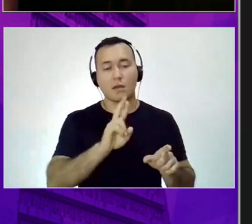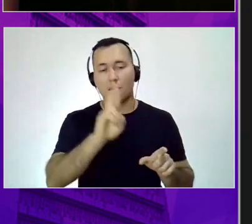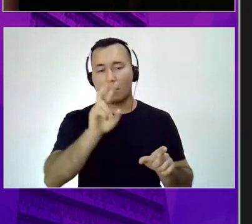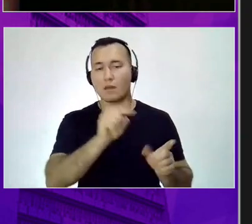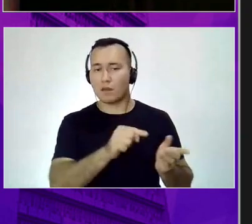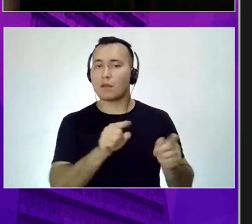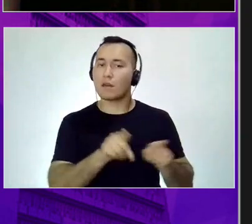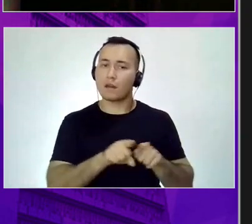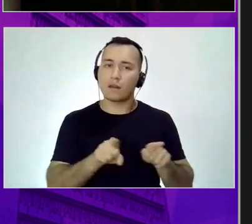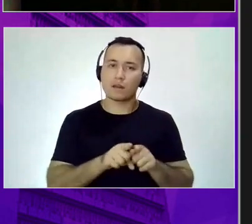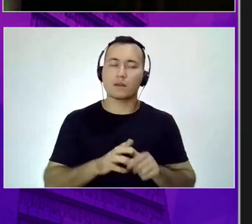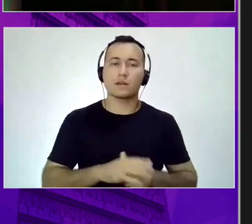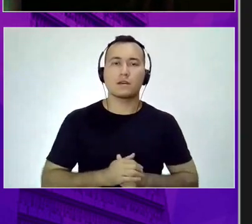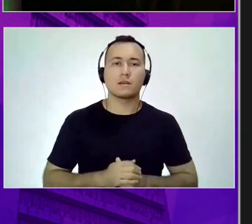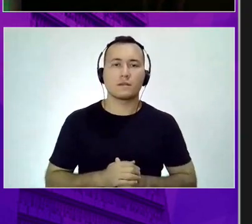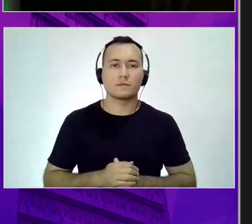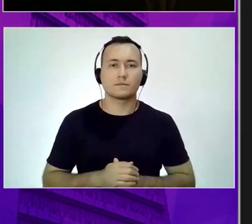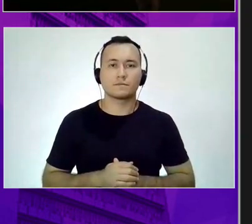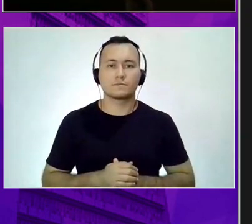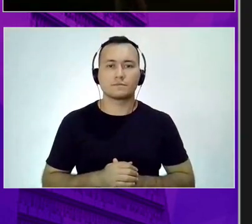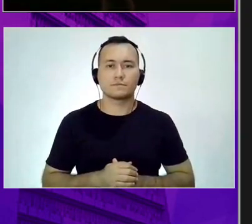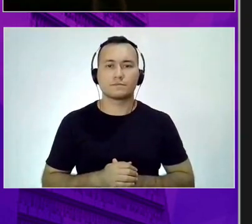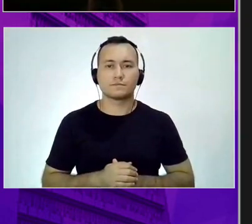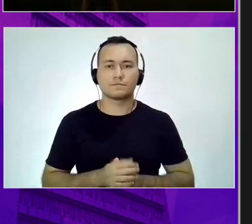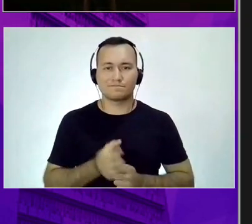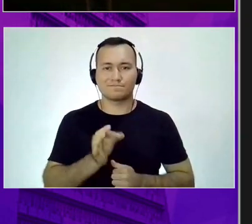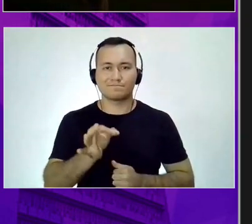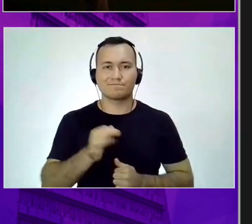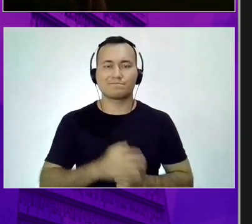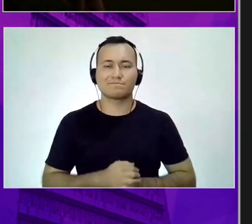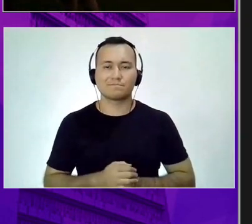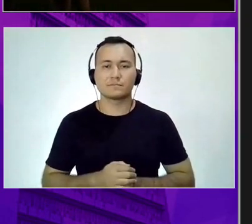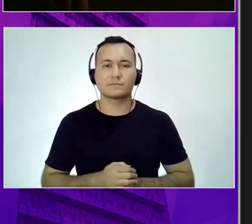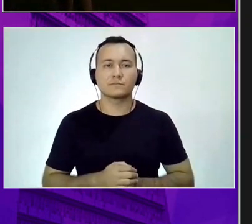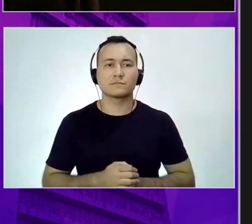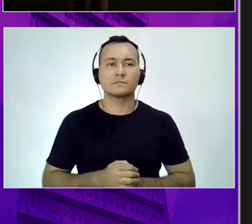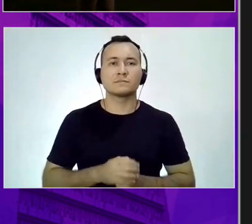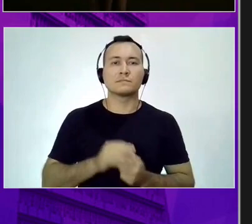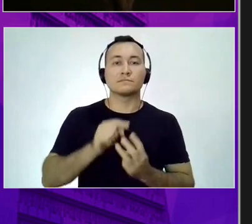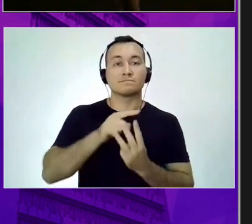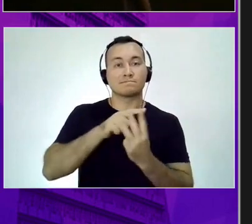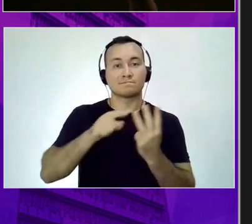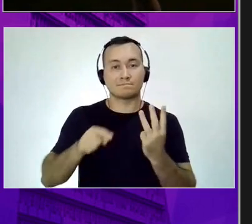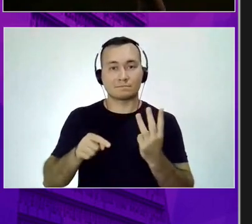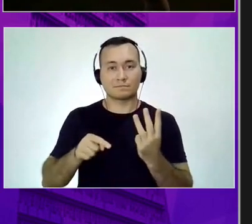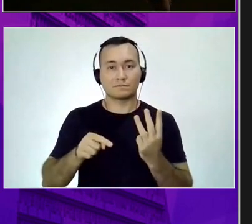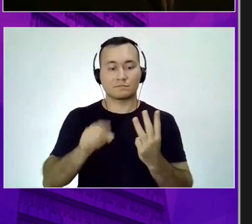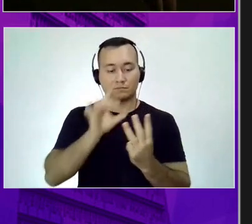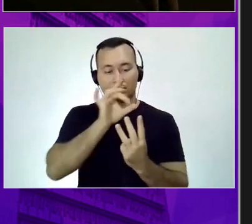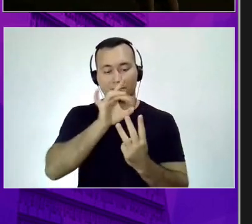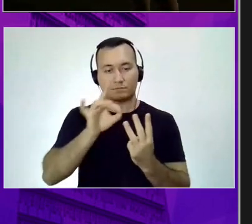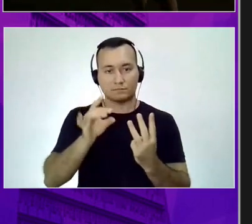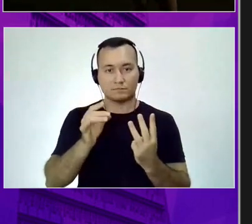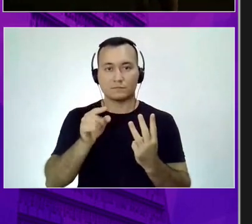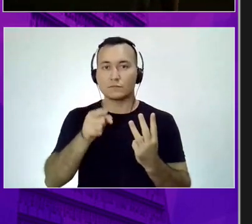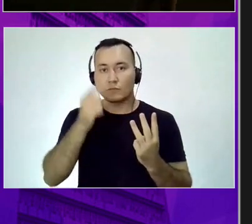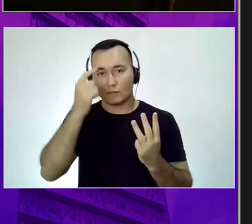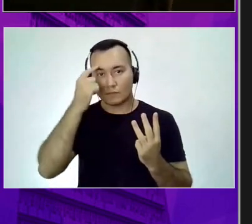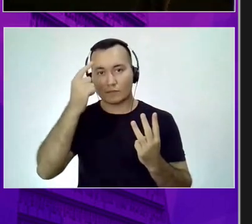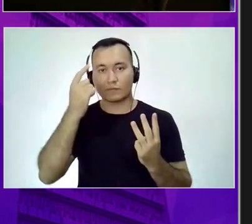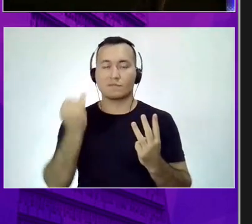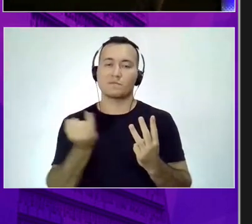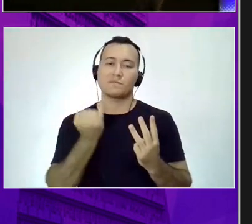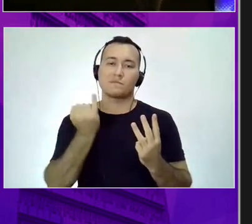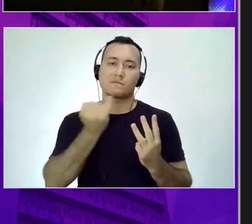pontos para atingir ali os objetivos no geral. Né? Isso vem muito com o viés de a gente